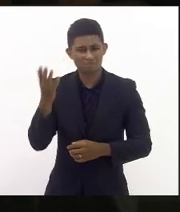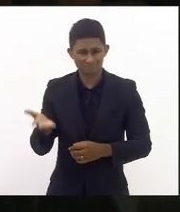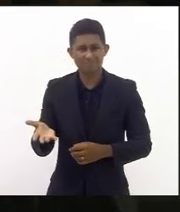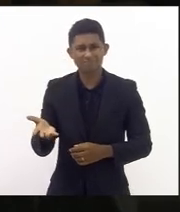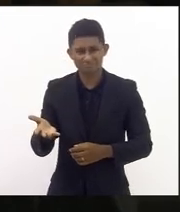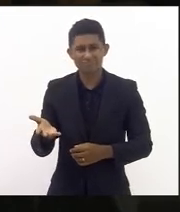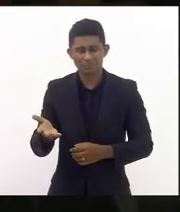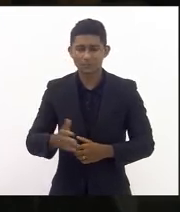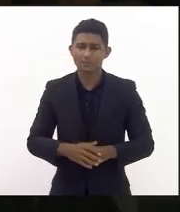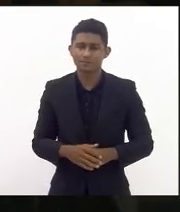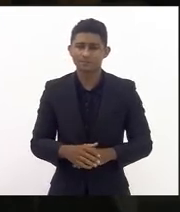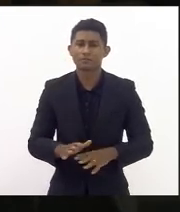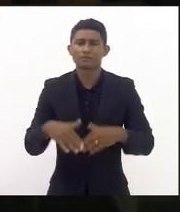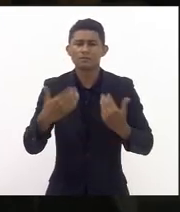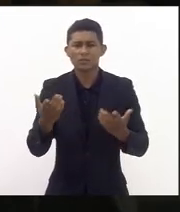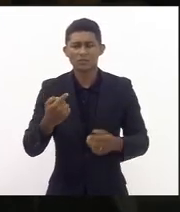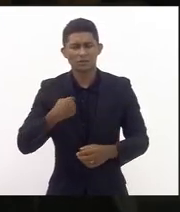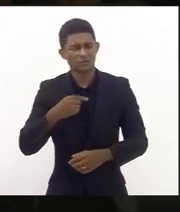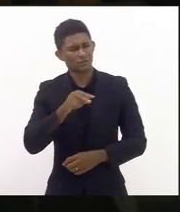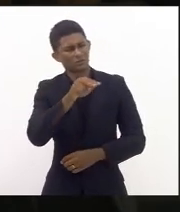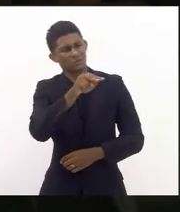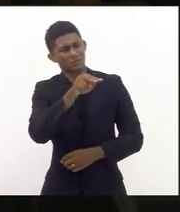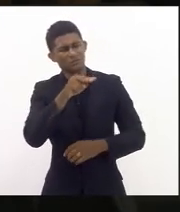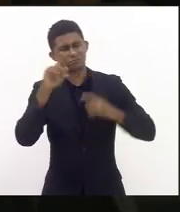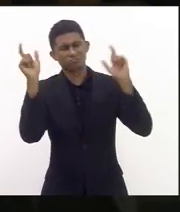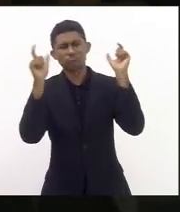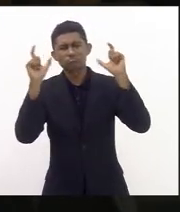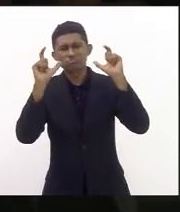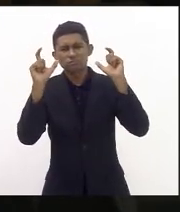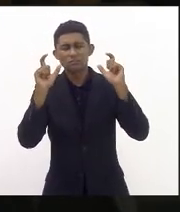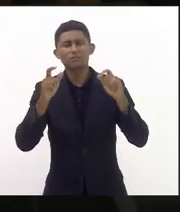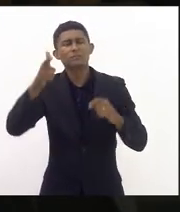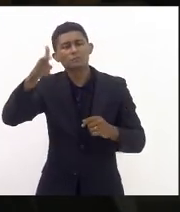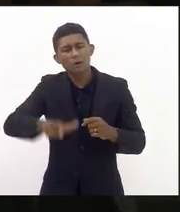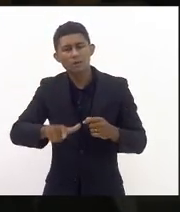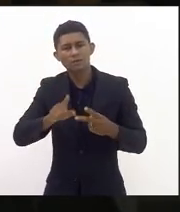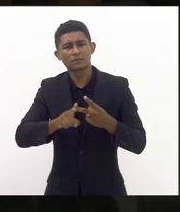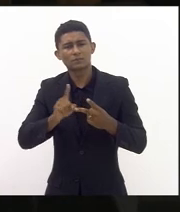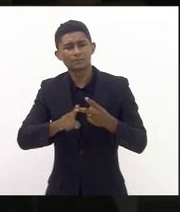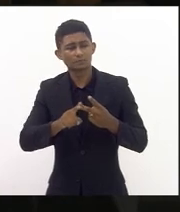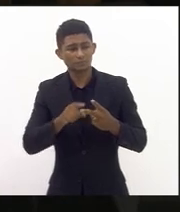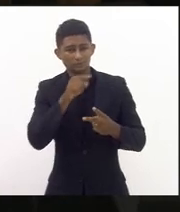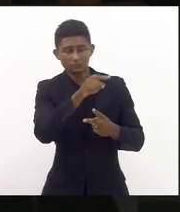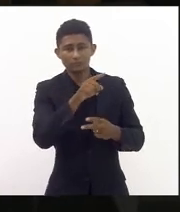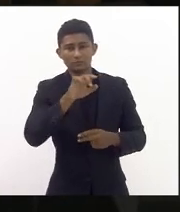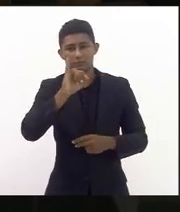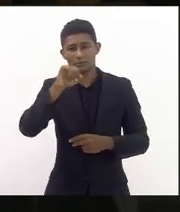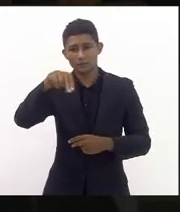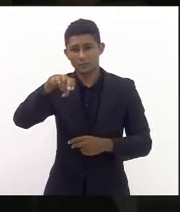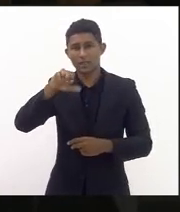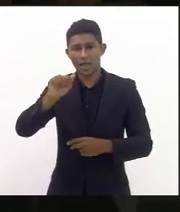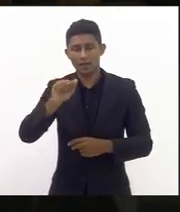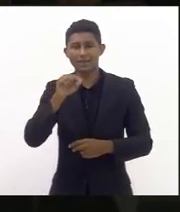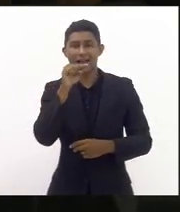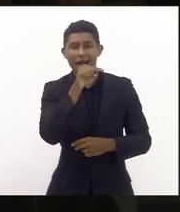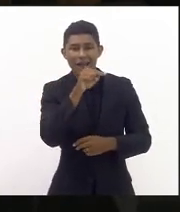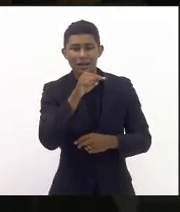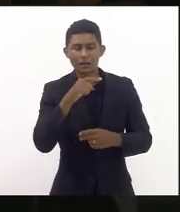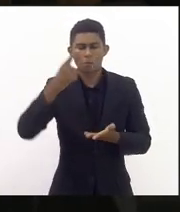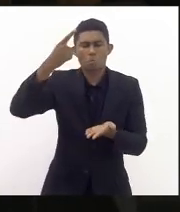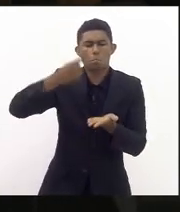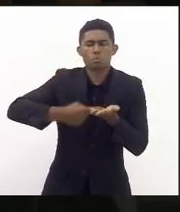a moda boi. Então, assim, me chamou a atenção. Mais ainda, o INEA não promoveu nenhuma audiência